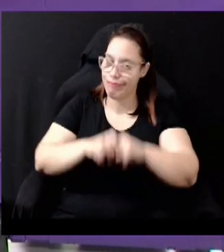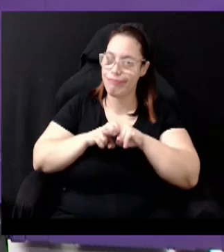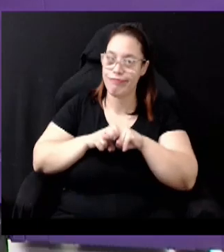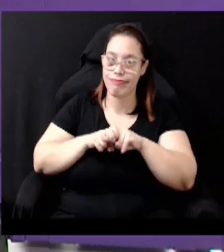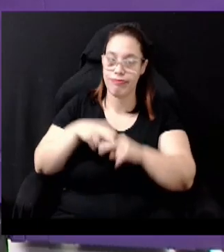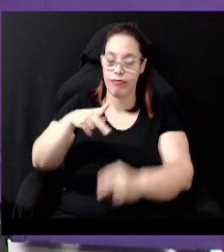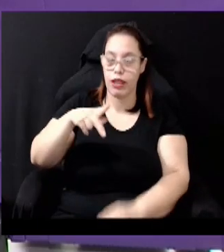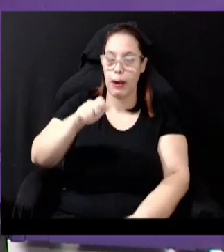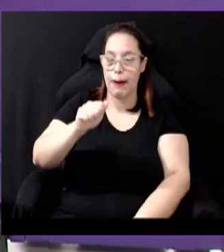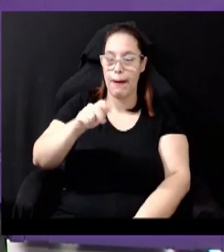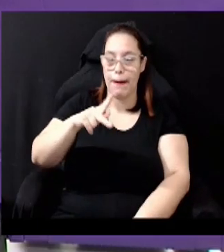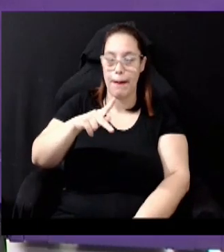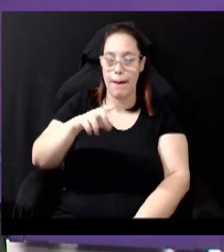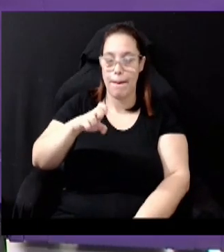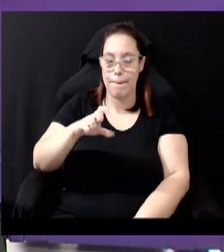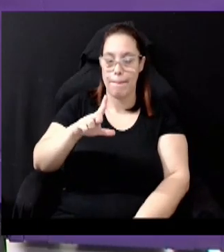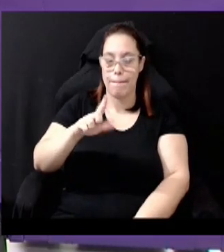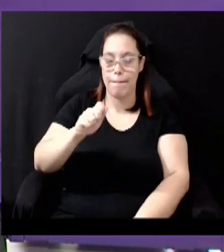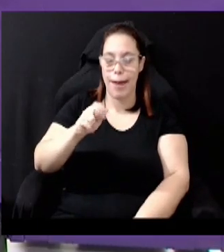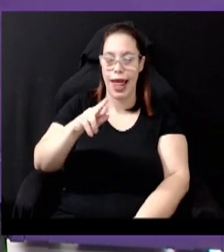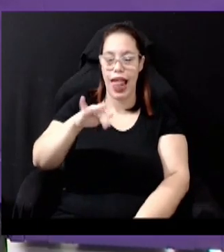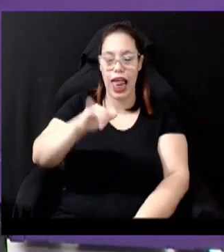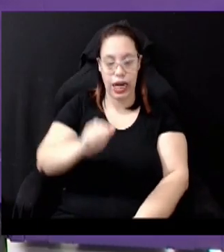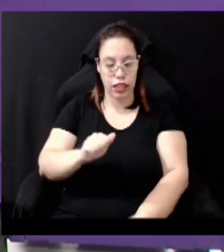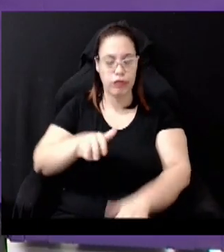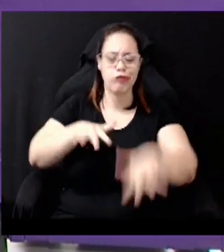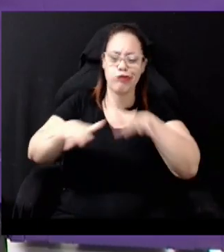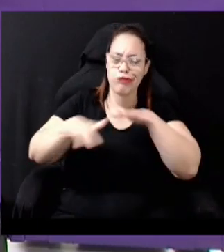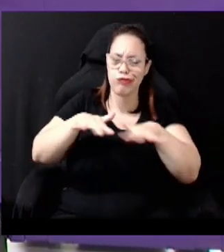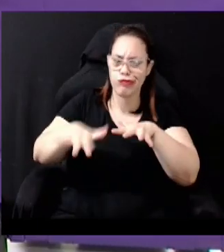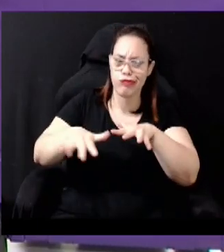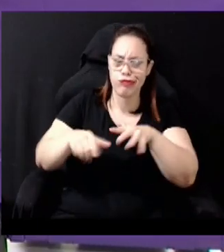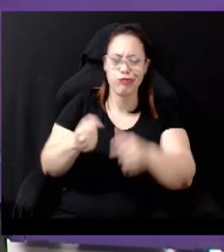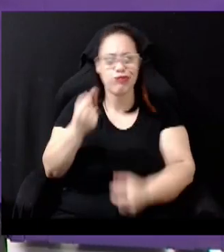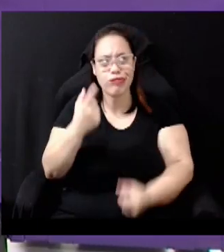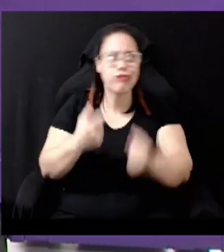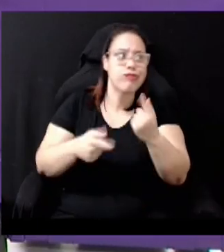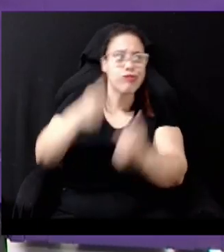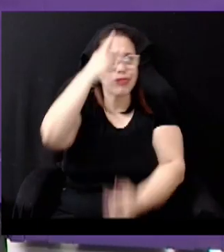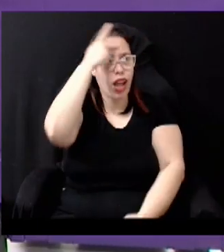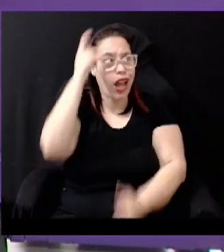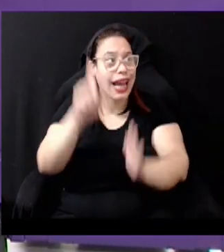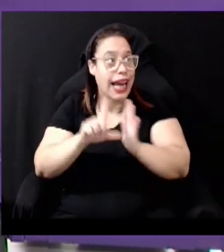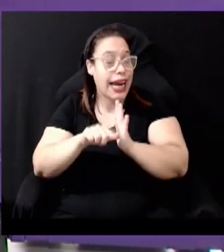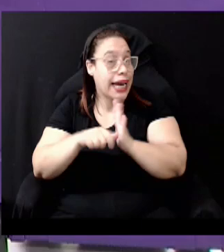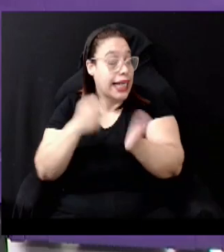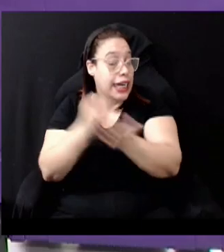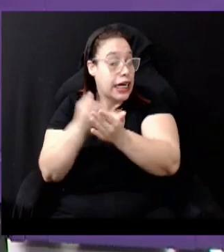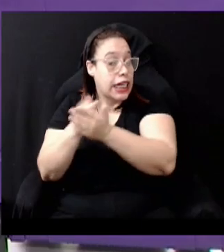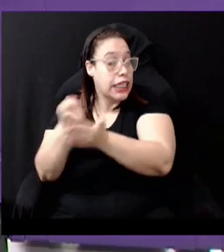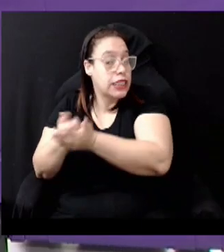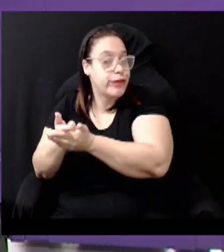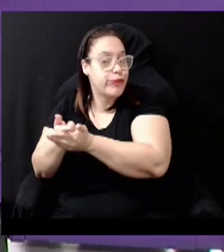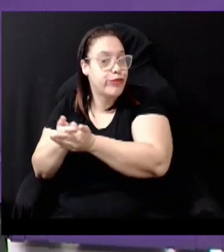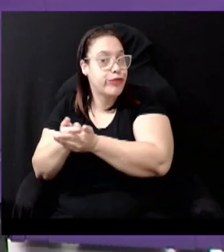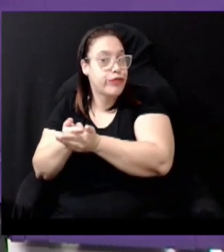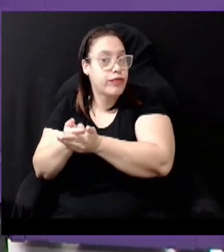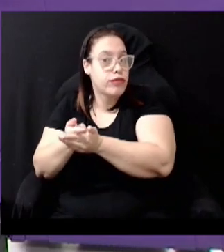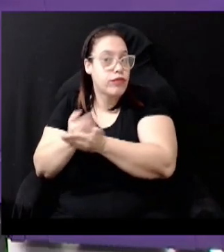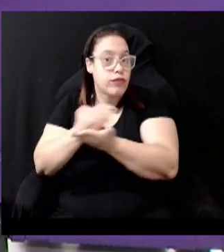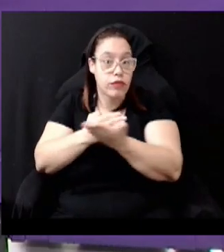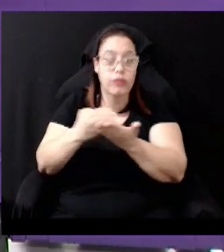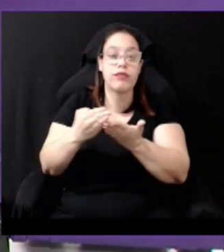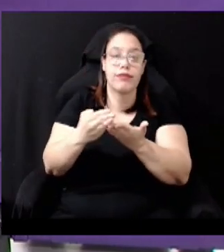papelaria da cidade para saber como que está o movimento, se ainda tem gente atrasada comprando os materiais nesse início de